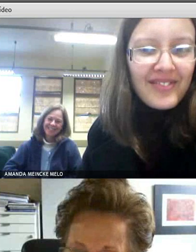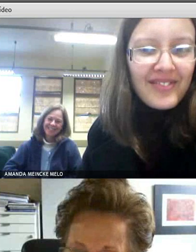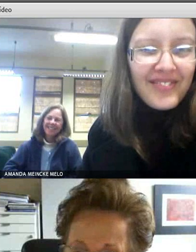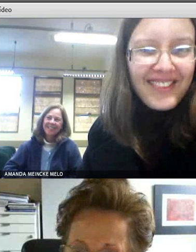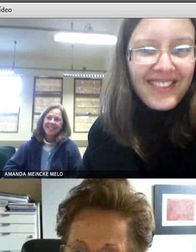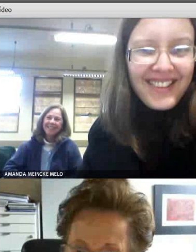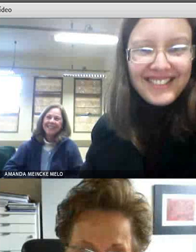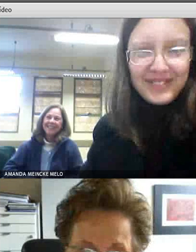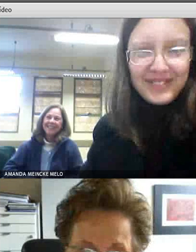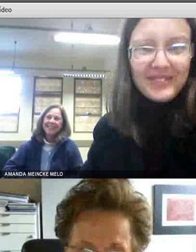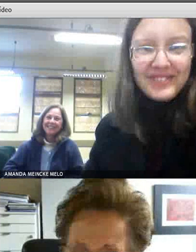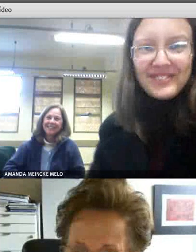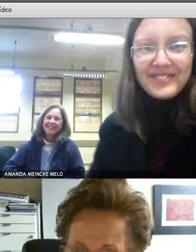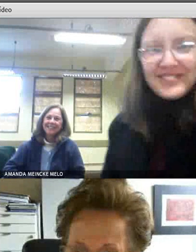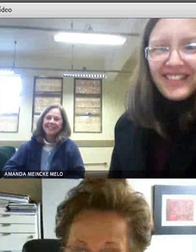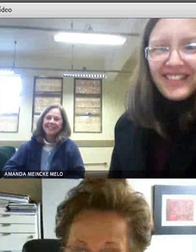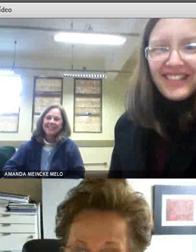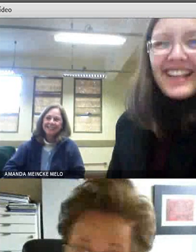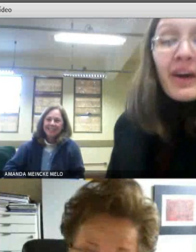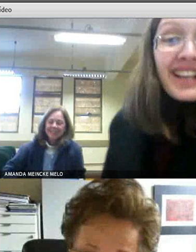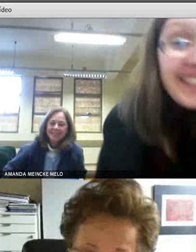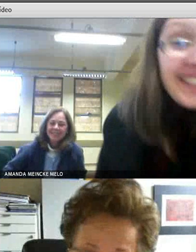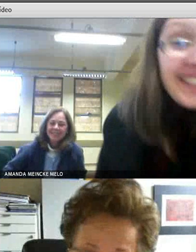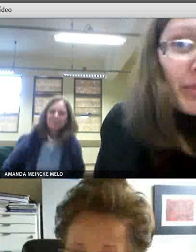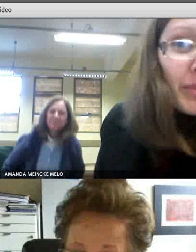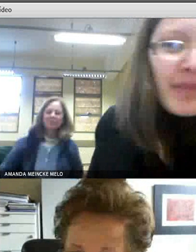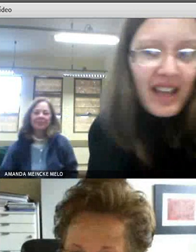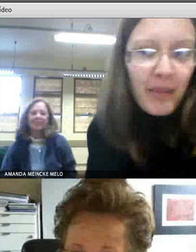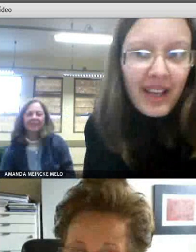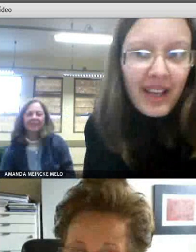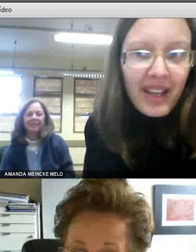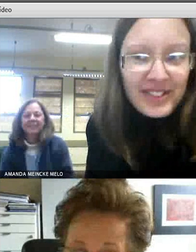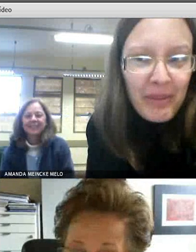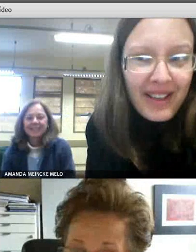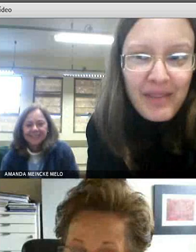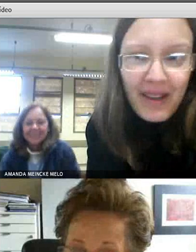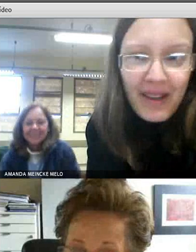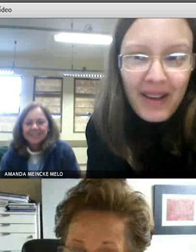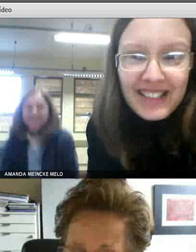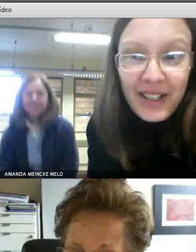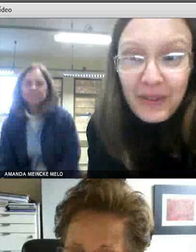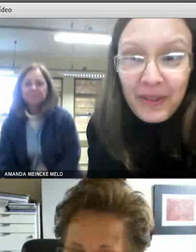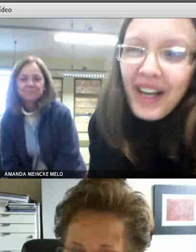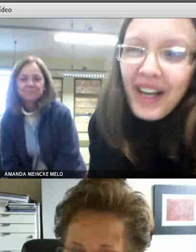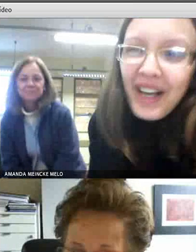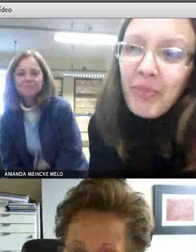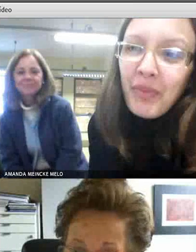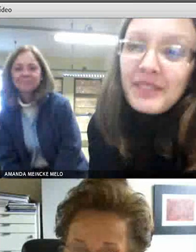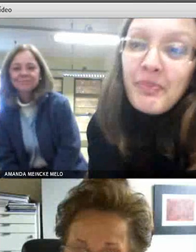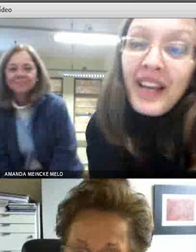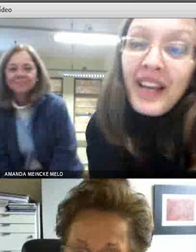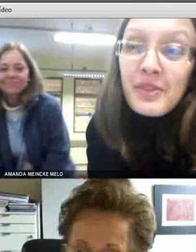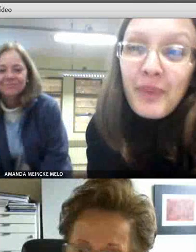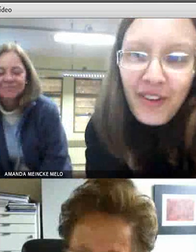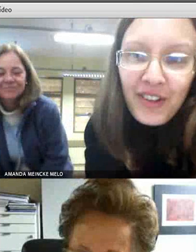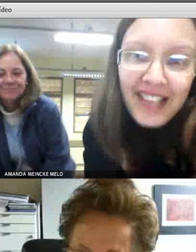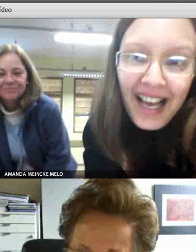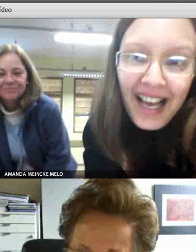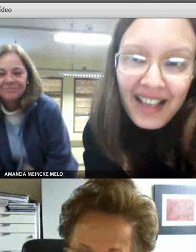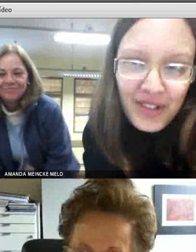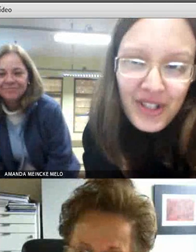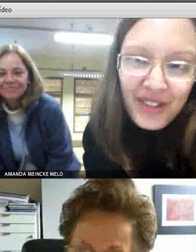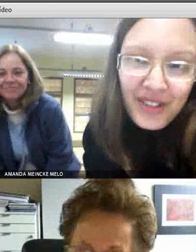Então, esses livros é bom ser consultado. Então, agradecemos imensamente a sua participação. É bom ser consultado. Esperamos poder contar